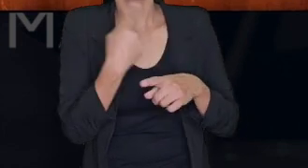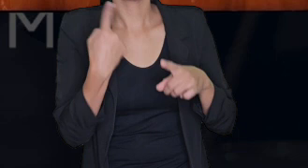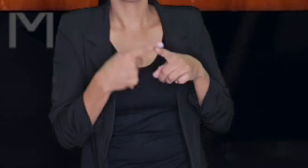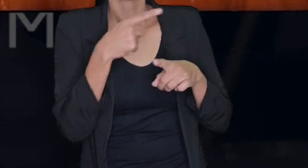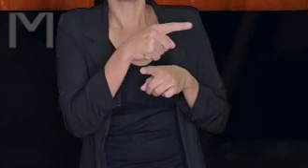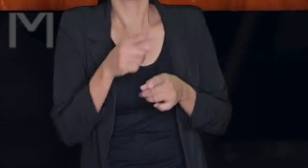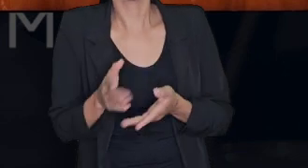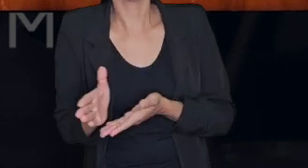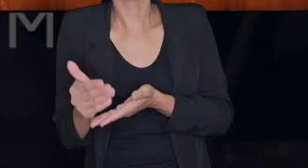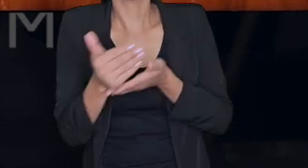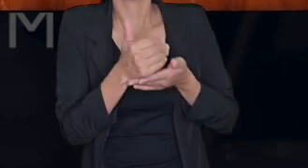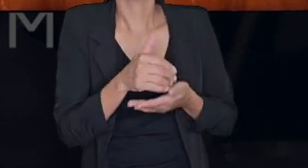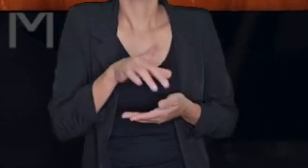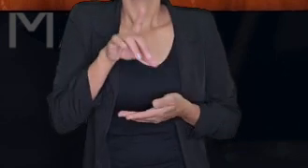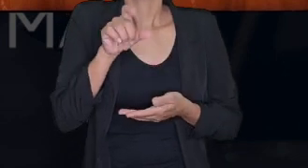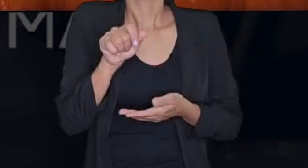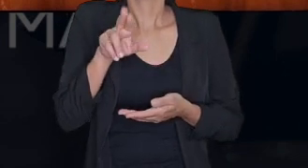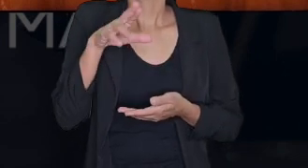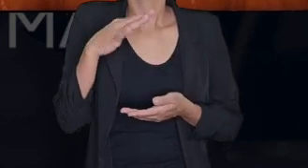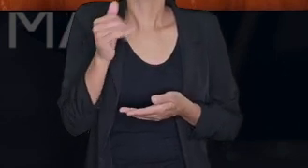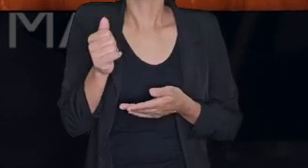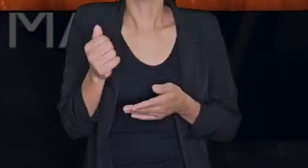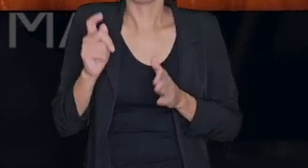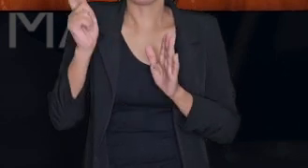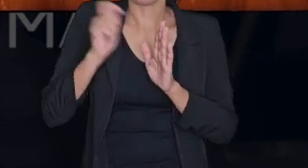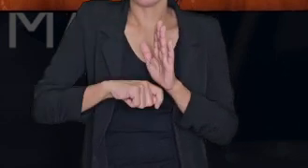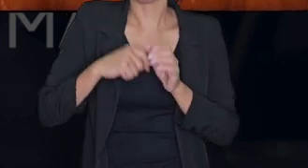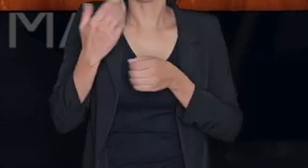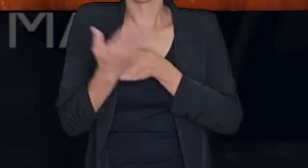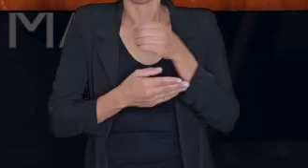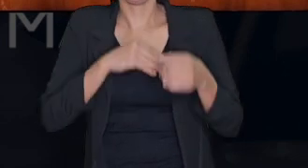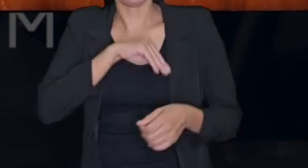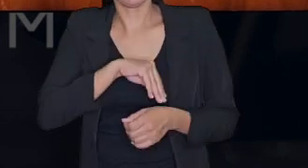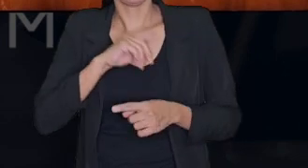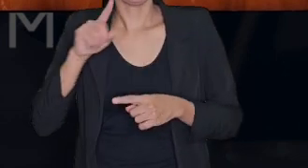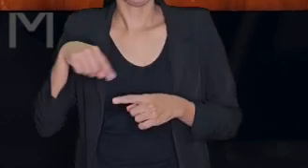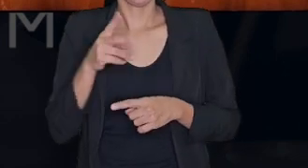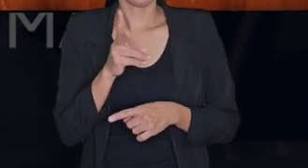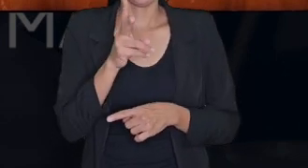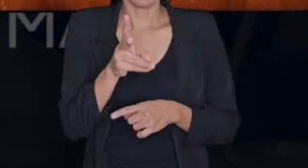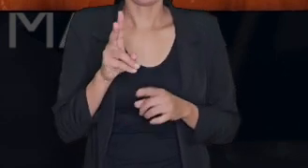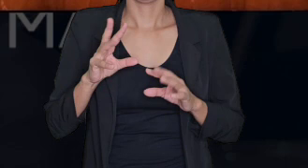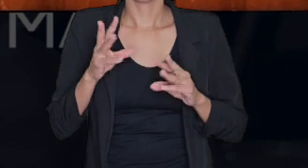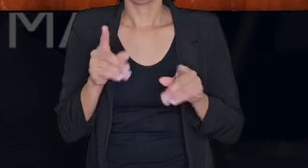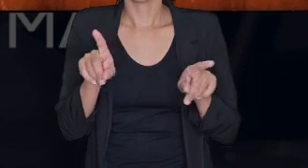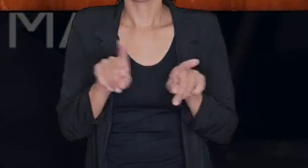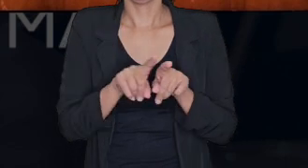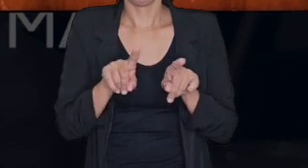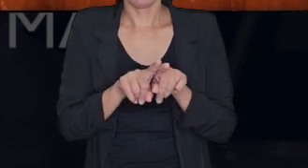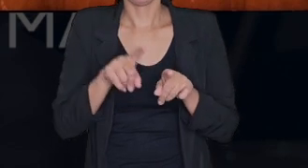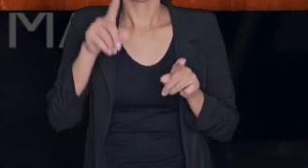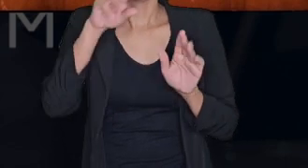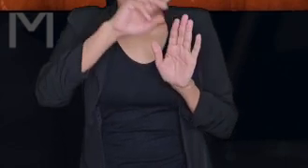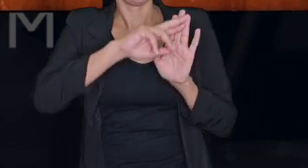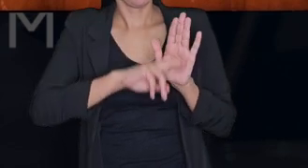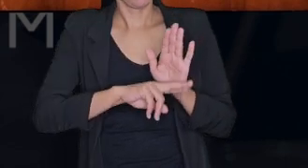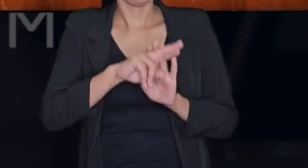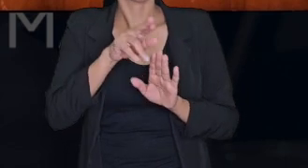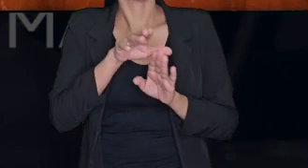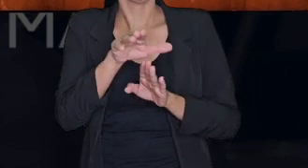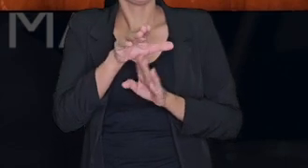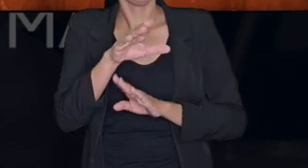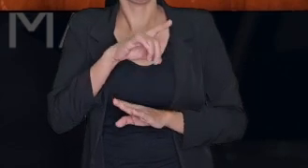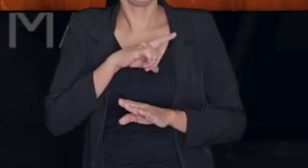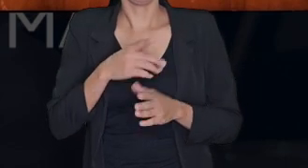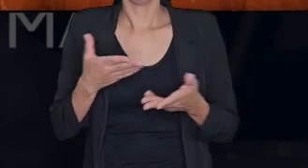vai atrás dos herdeiros dizendo por que você não recolheu o DARF quanto ao imposto sobre a renda. Podemos passar adiante. Isso tudo